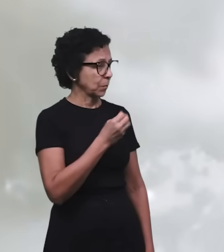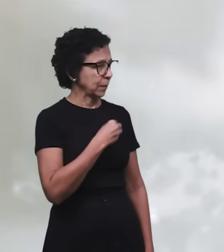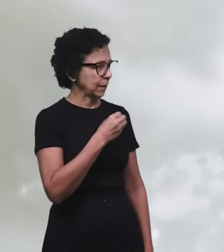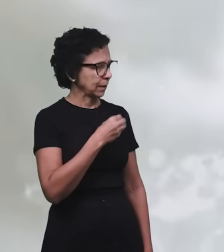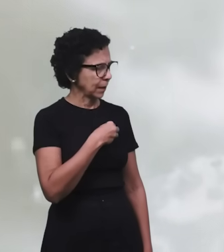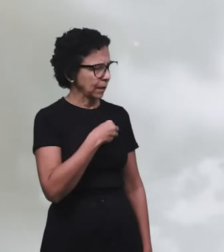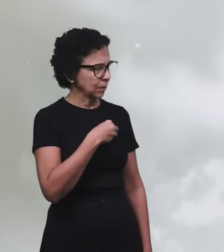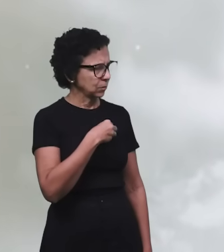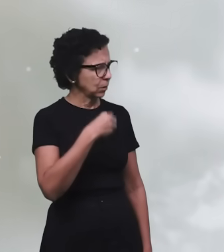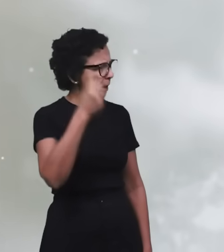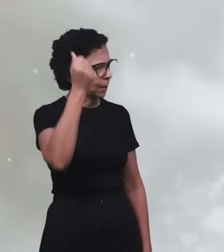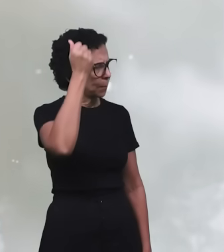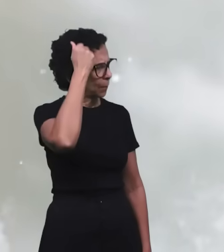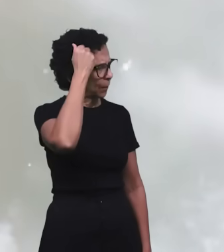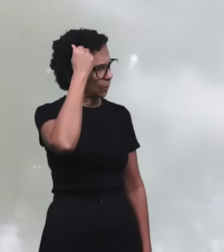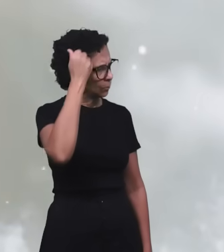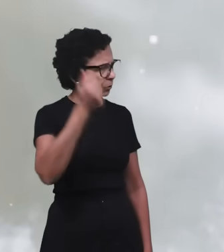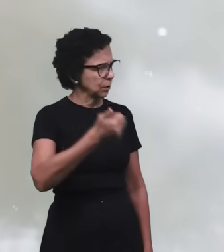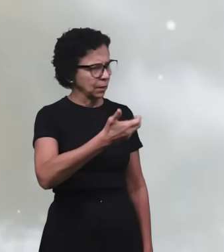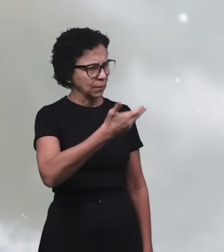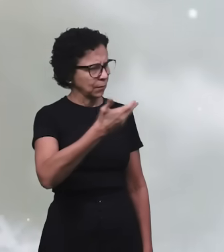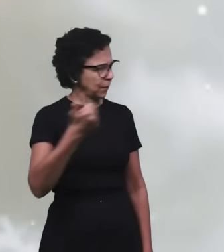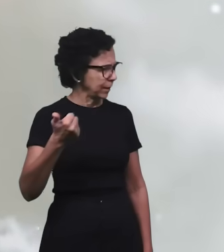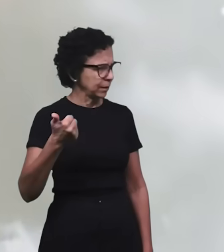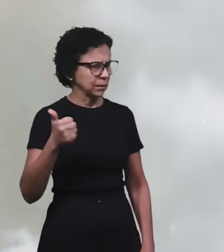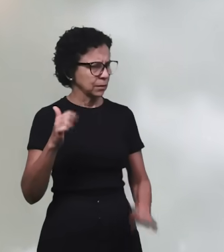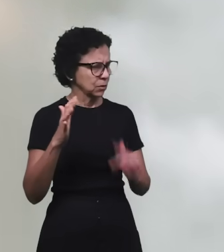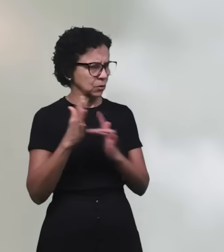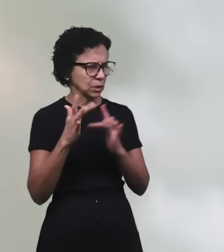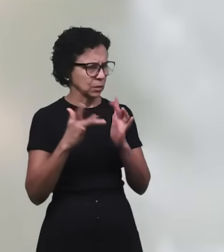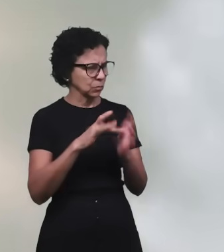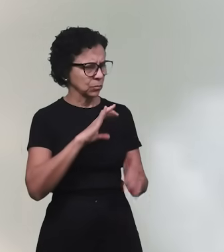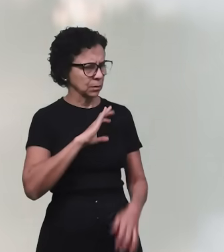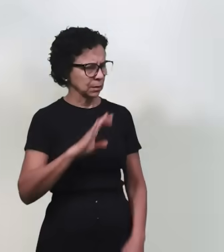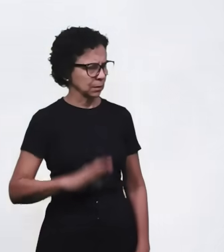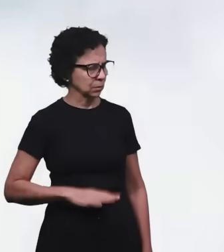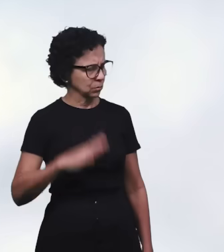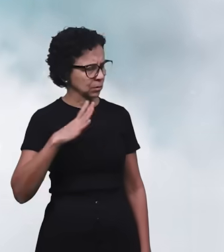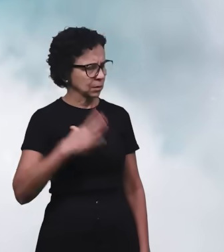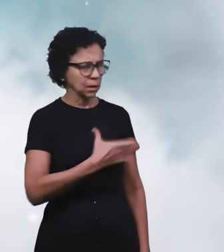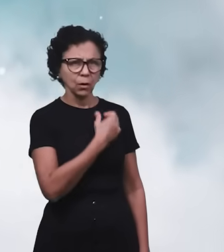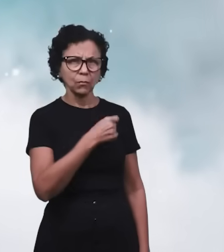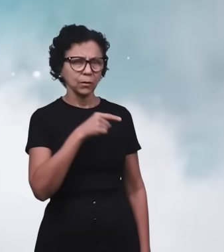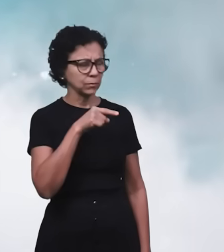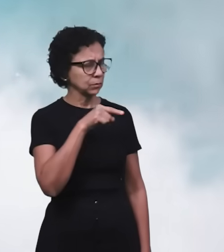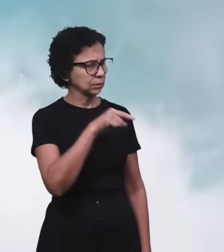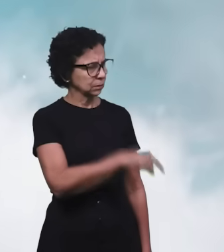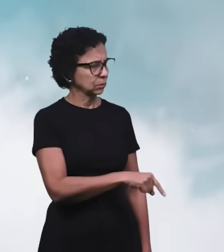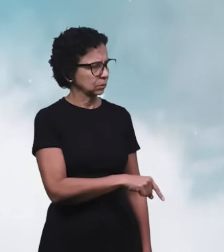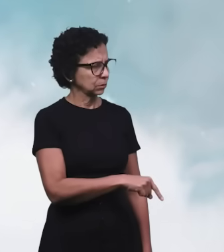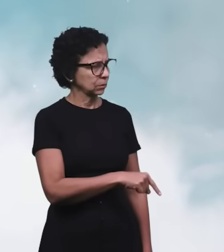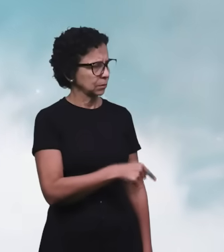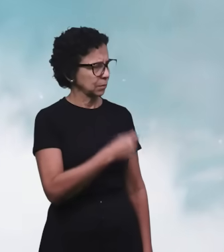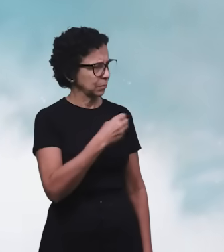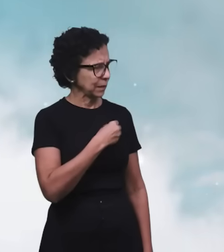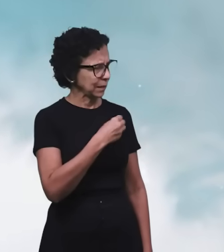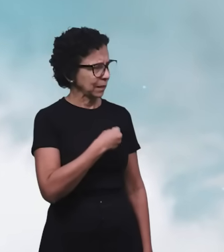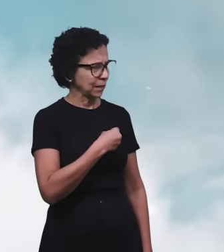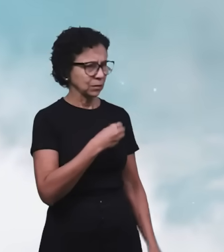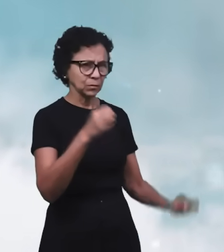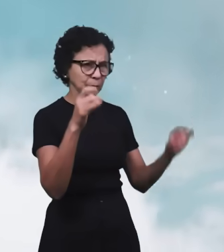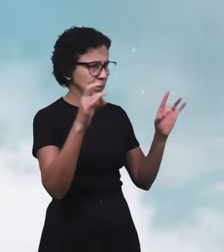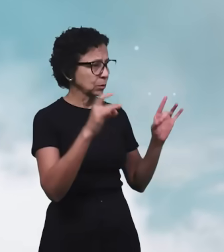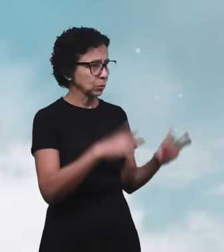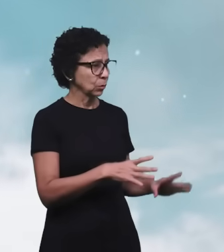depressa, Cristo te dá salvação. Ó pecador,